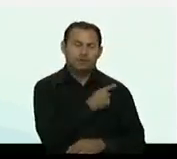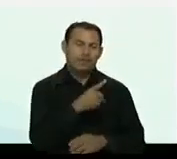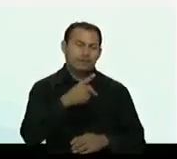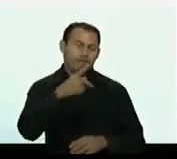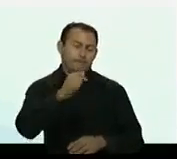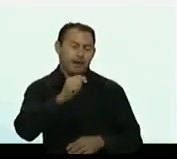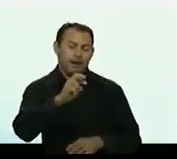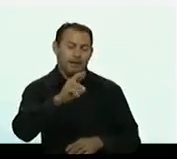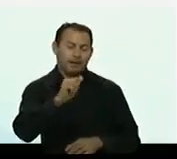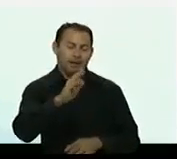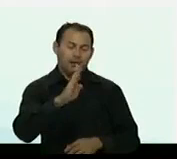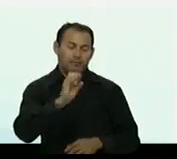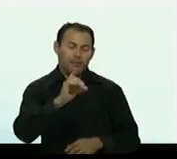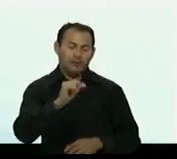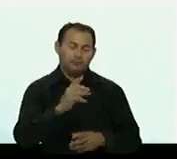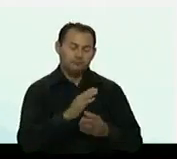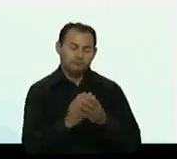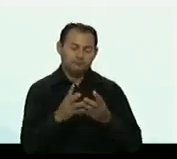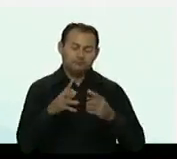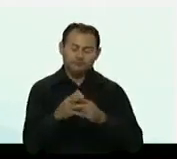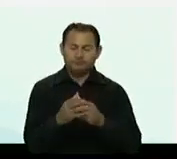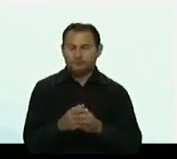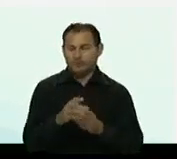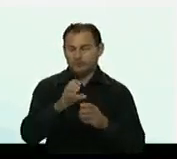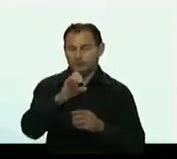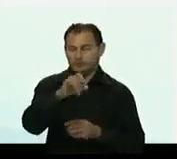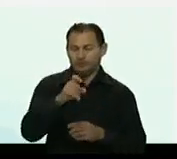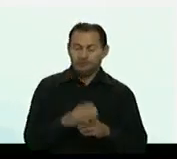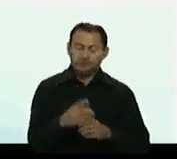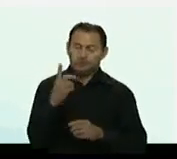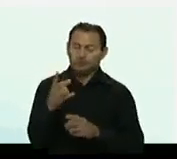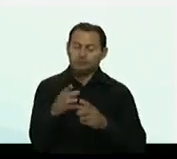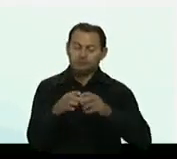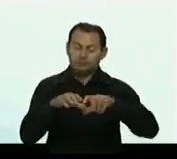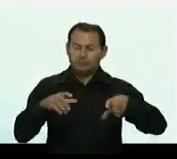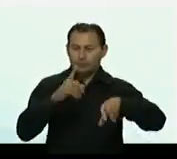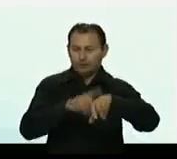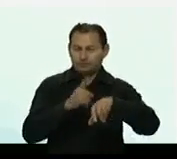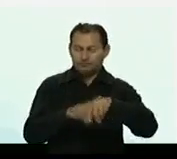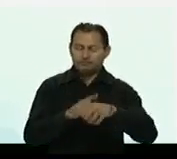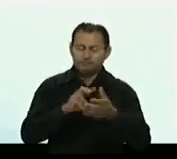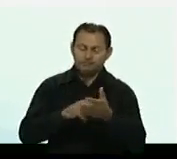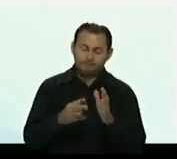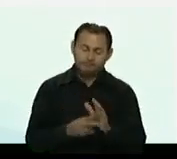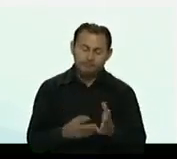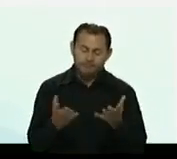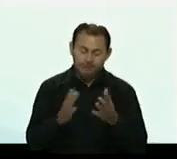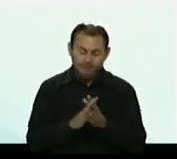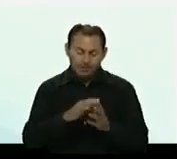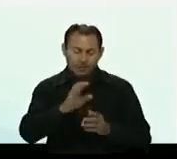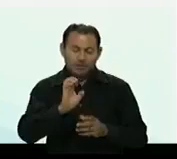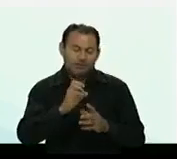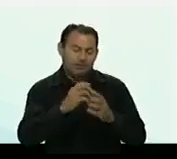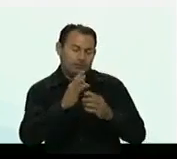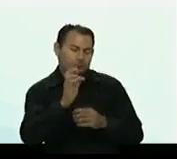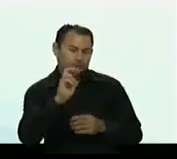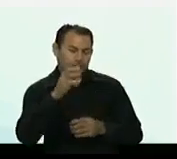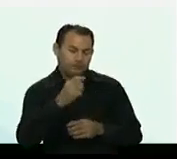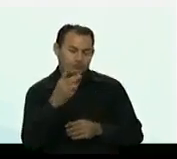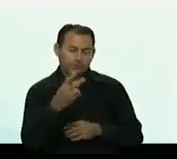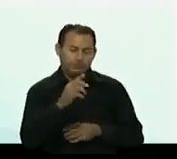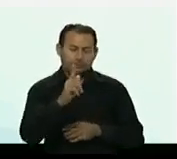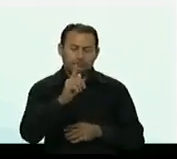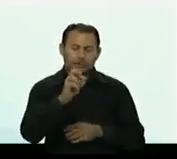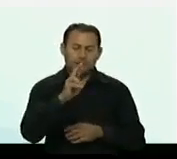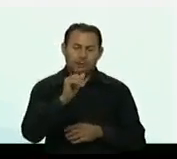parábola vai cortar o eixo x em 2 pontos. O que isso quer dizer? Quer dizer que essa função do segundo